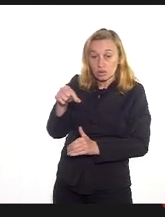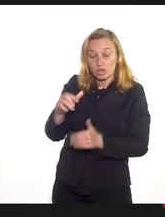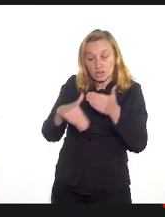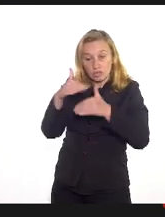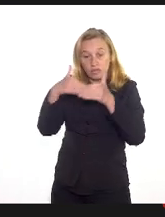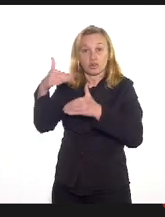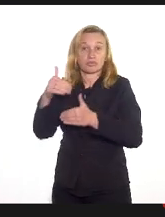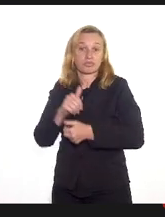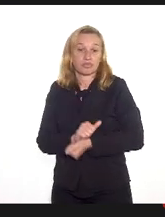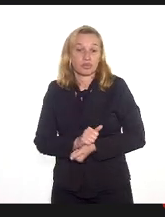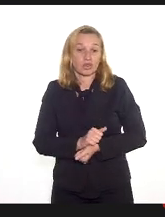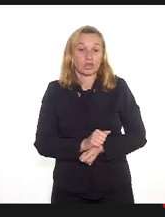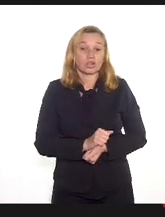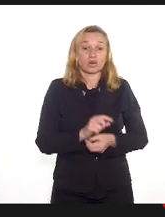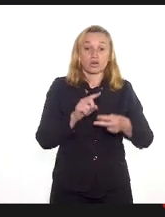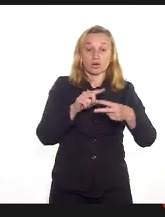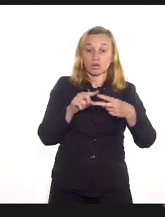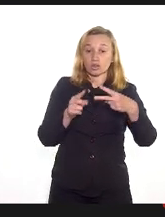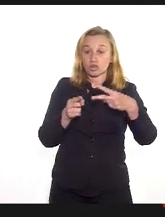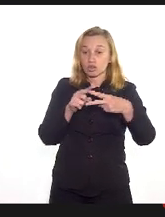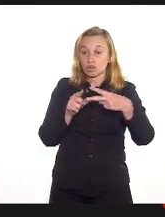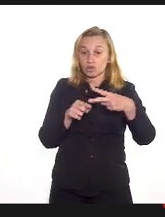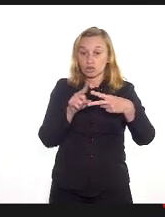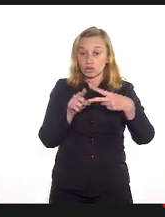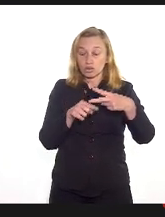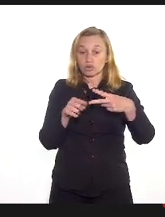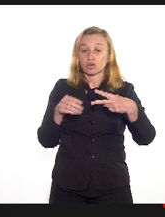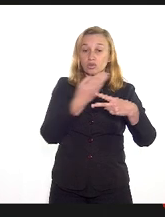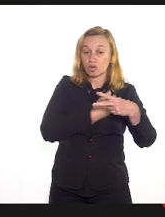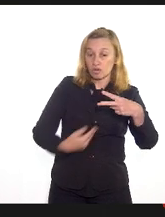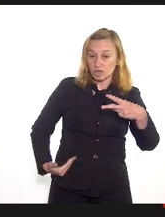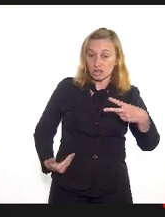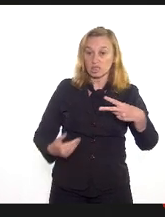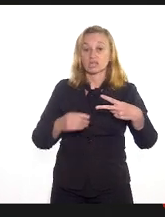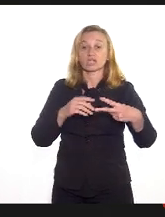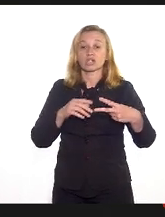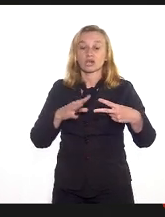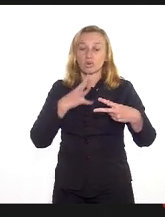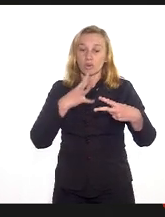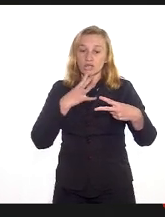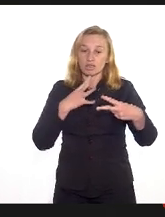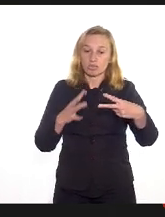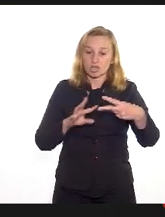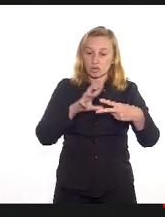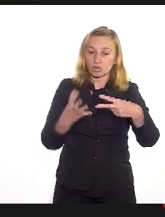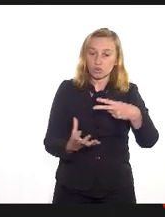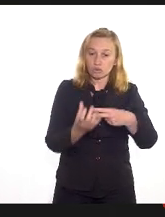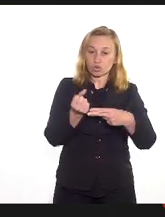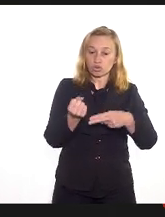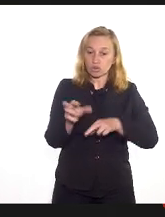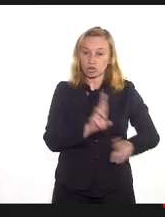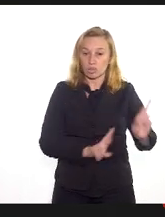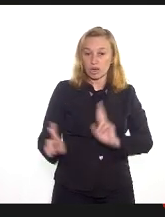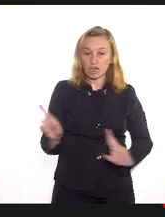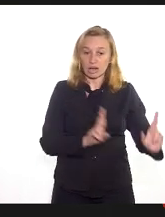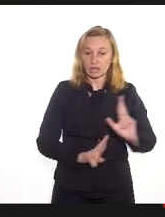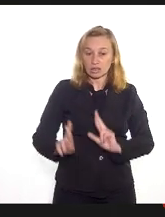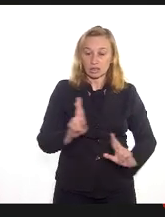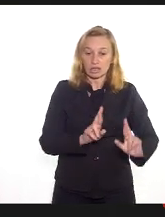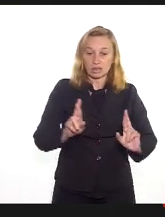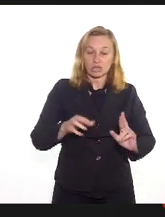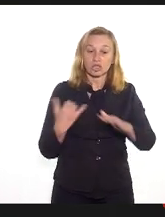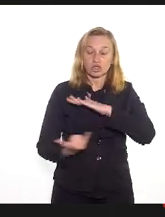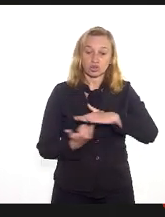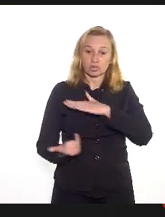desenvolvido. E os dois, governança e conhecimento, alimentando todo o grande processo de relacionamento